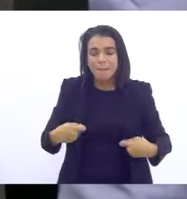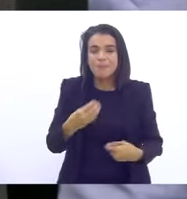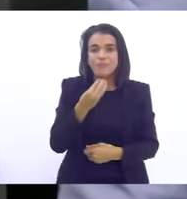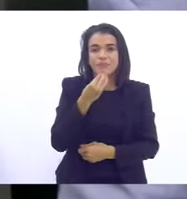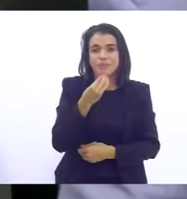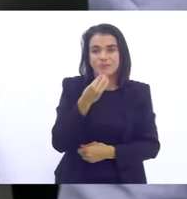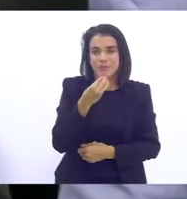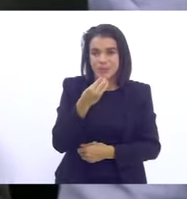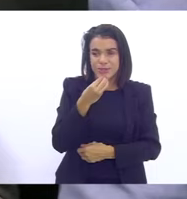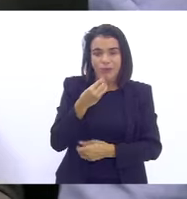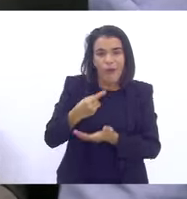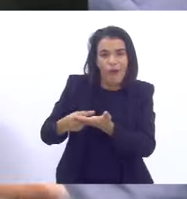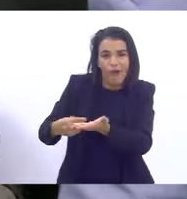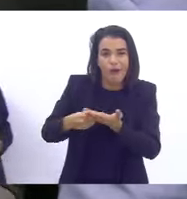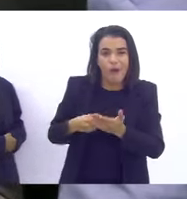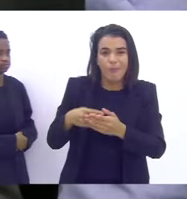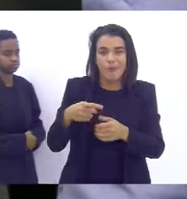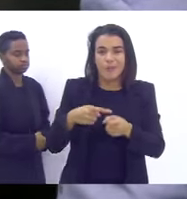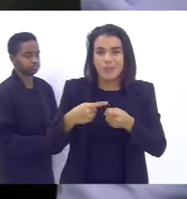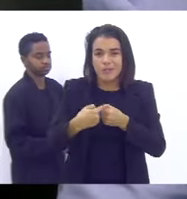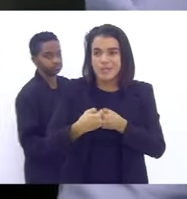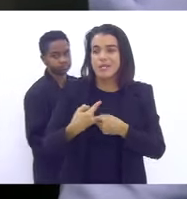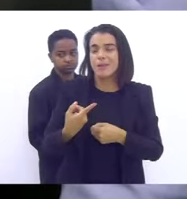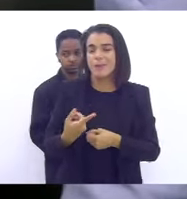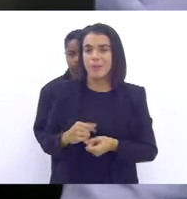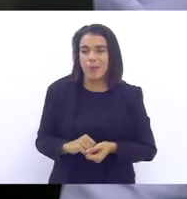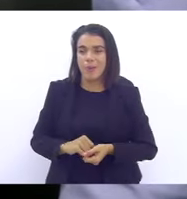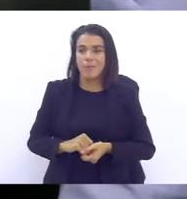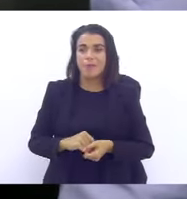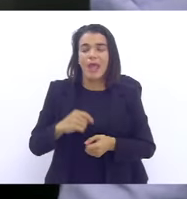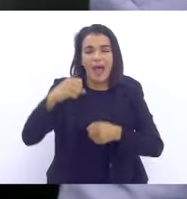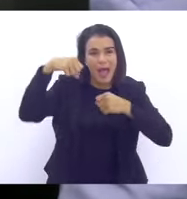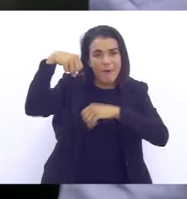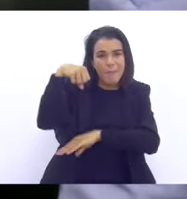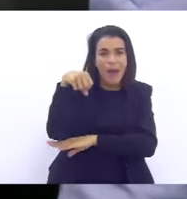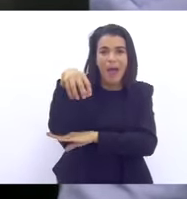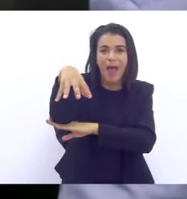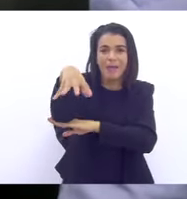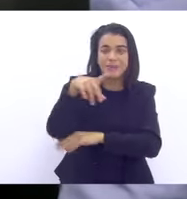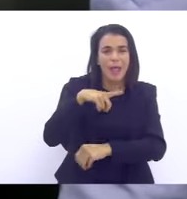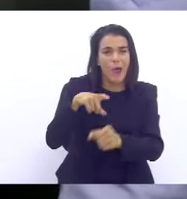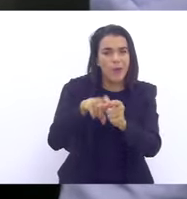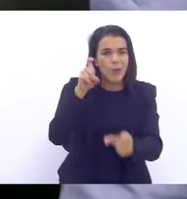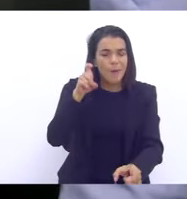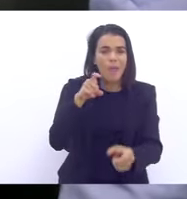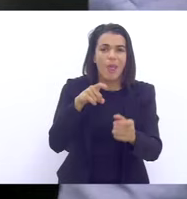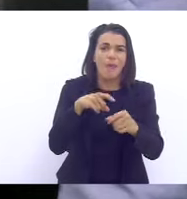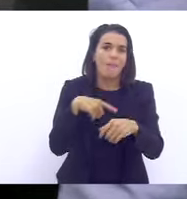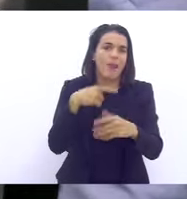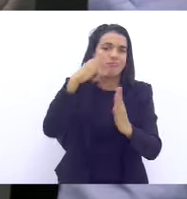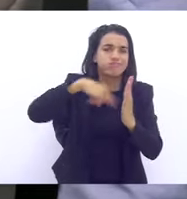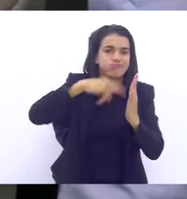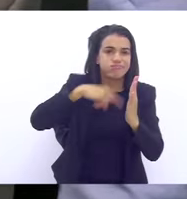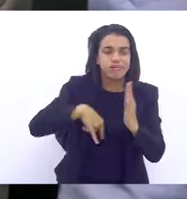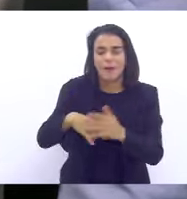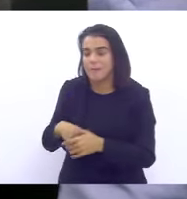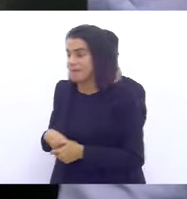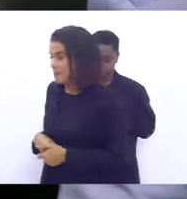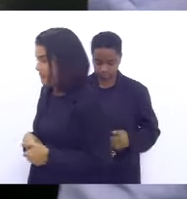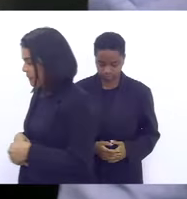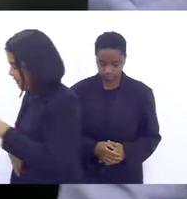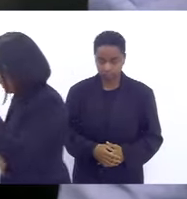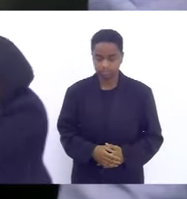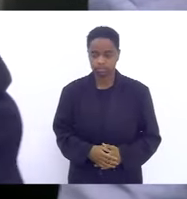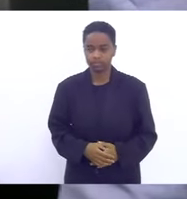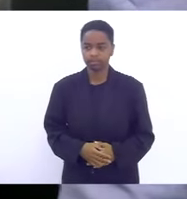dentro de uma ação combinada. Os municípios hoje têm autonomia para estabelecer a sua iluminação pública, têm autonomia para fazer a cobrança de taxa, e precisa